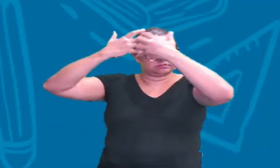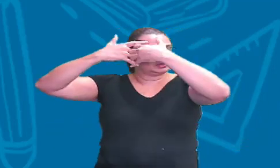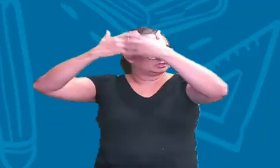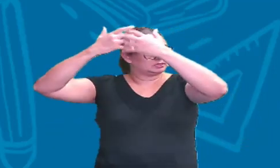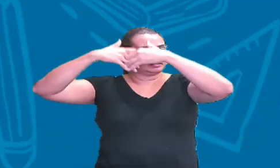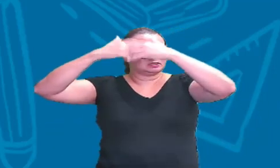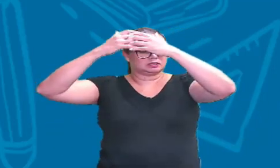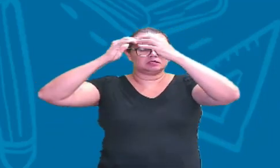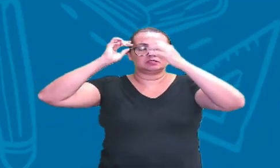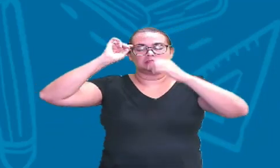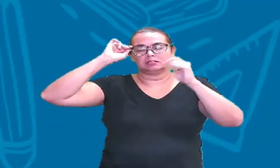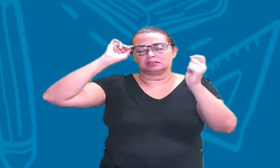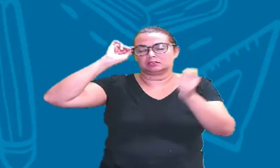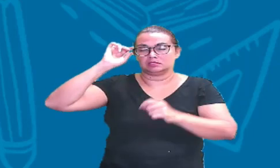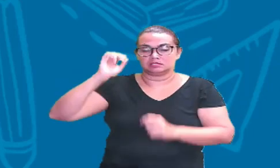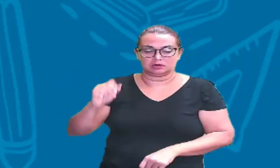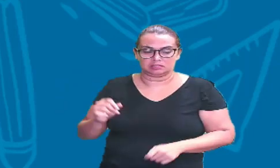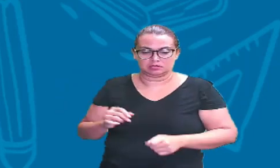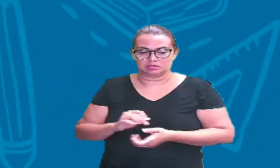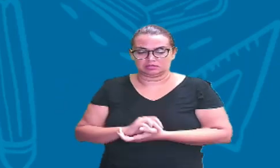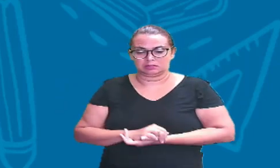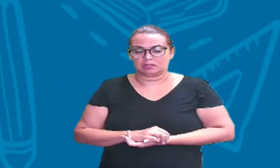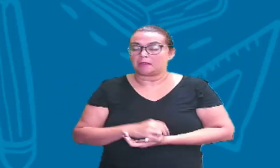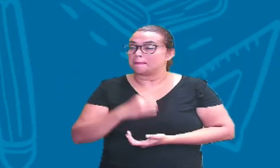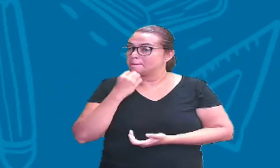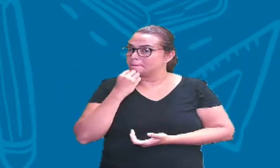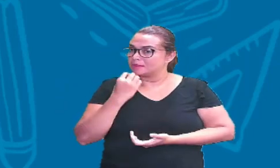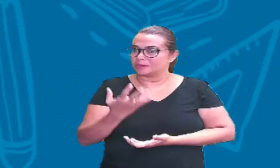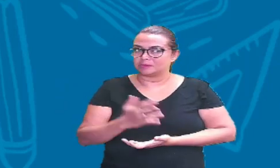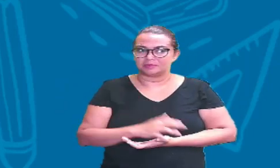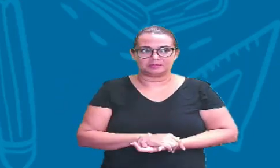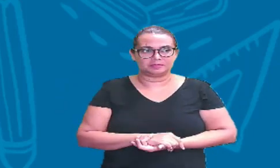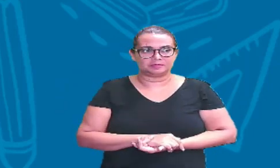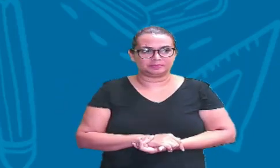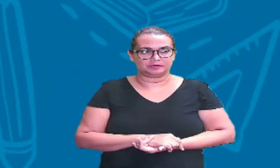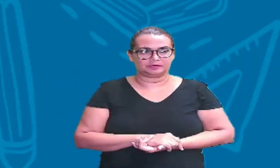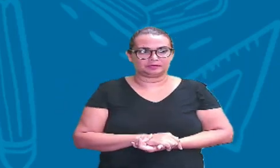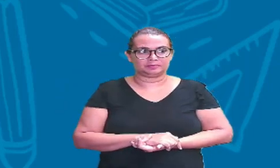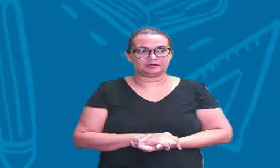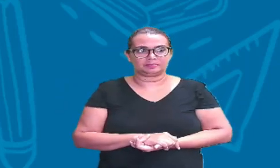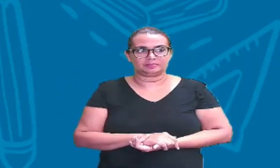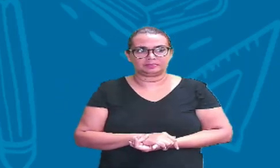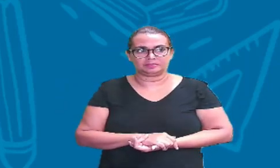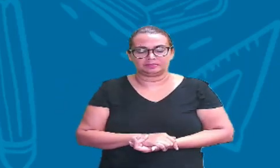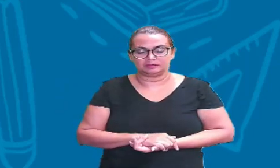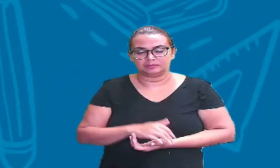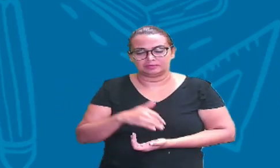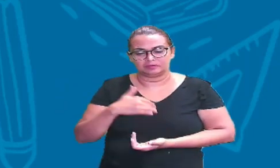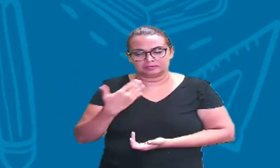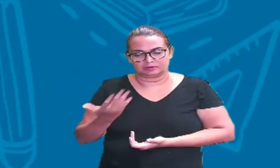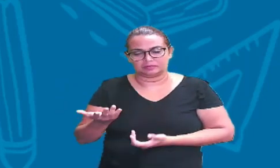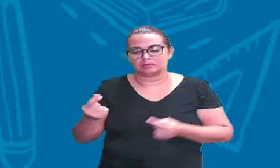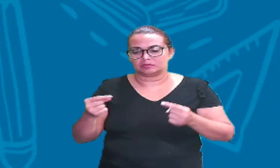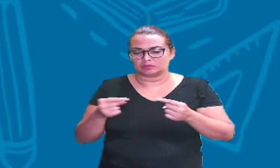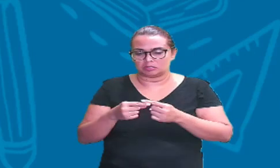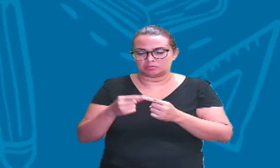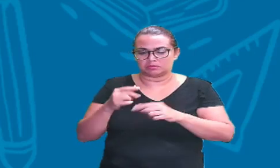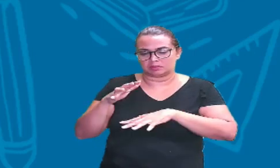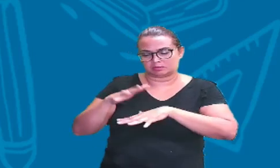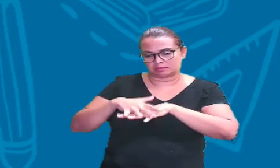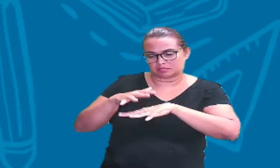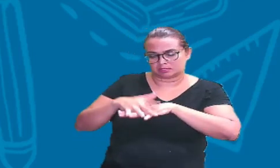cálculos mentais. Olha que legal! Então, é uma parte de nossa geometria, de